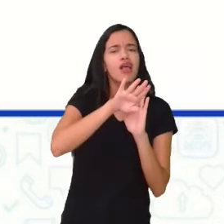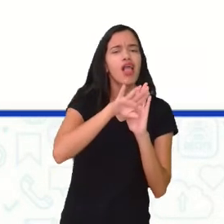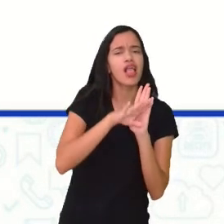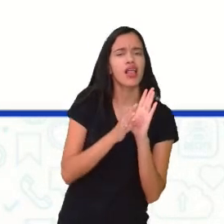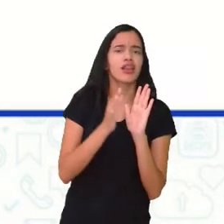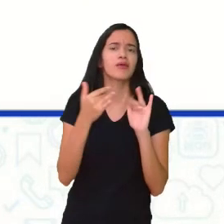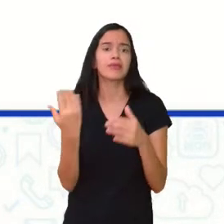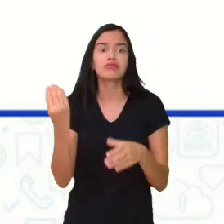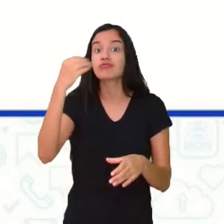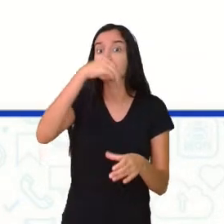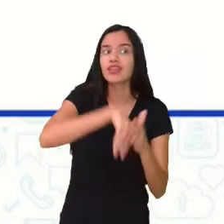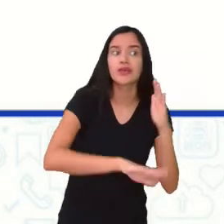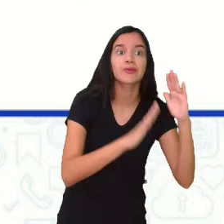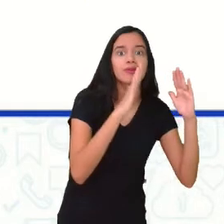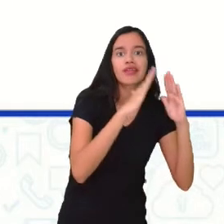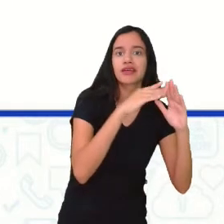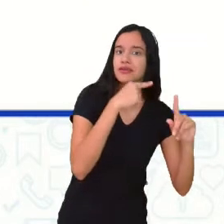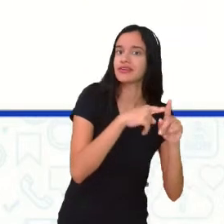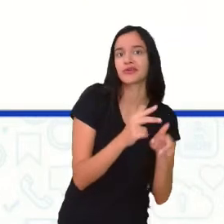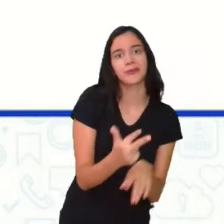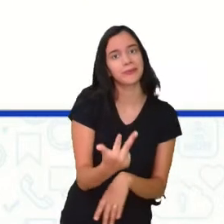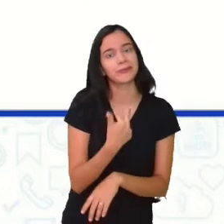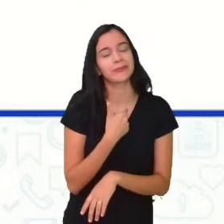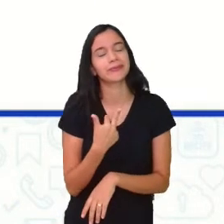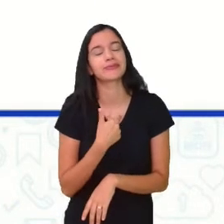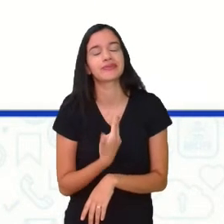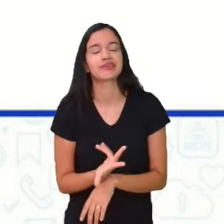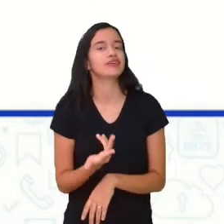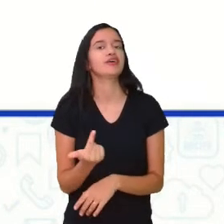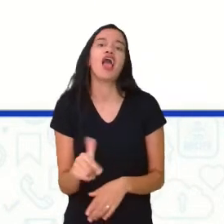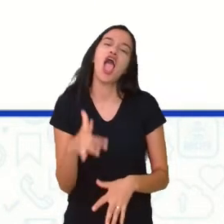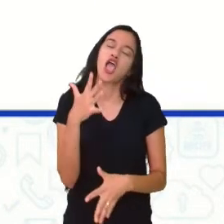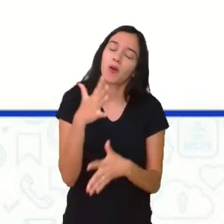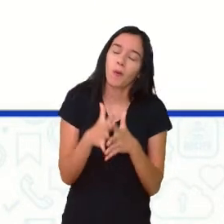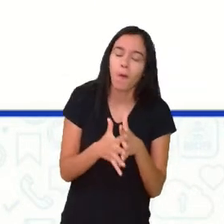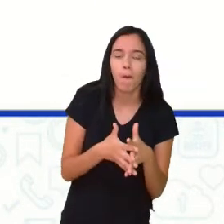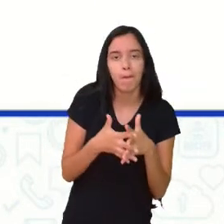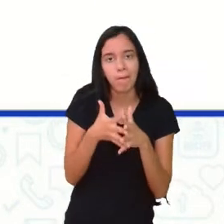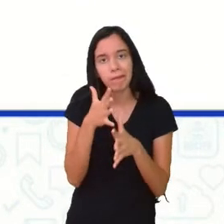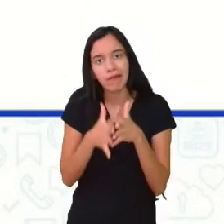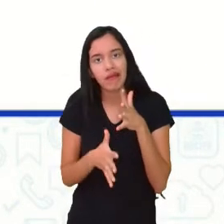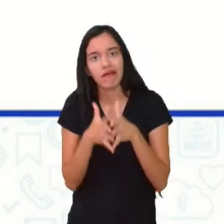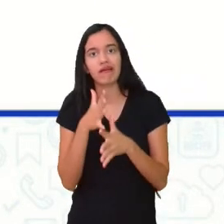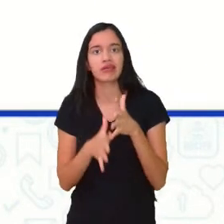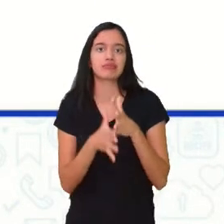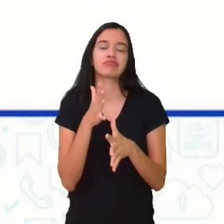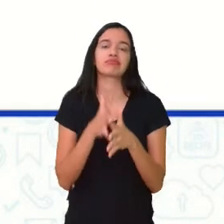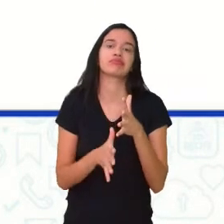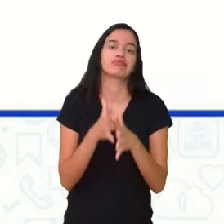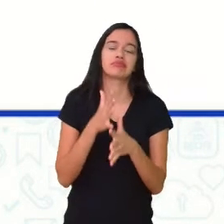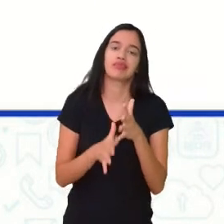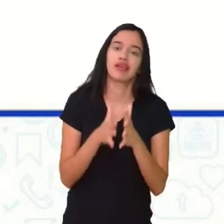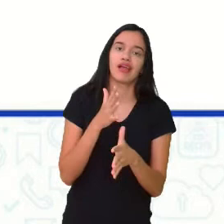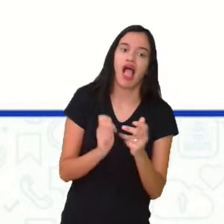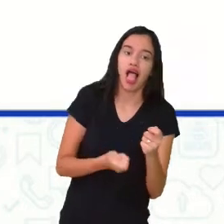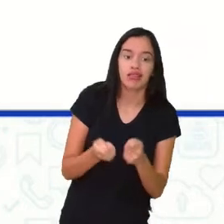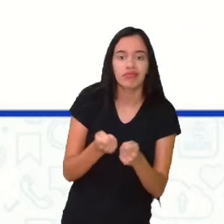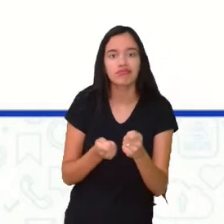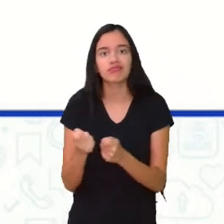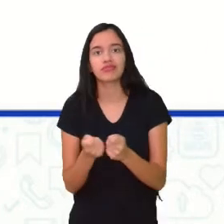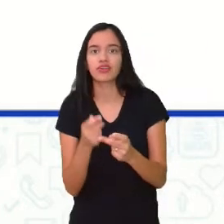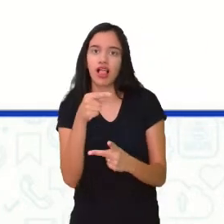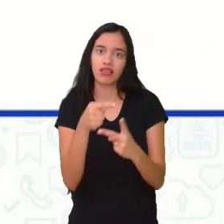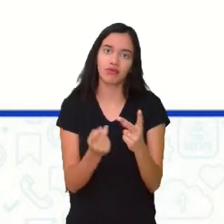teatro, dentro da igreja, aí não podia, né? Realmente não tinha, é complicado administrar essas duas coisas,